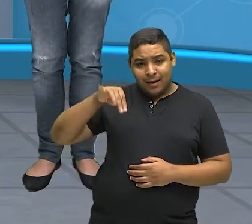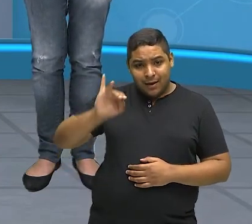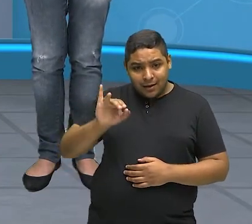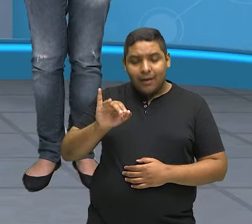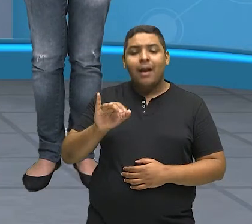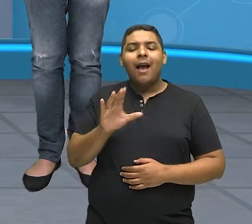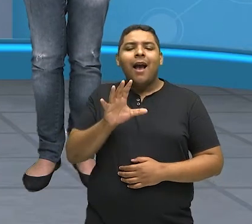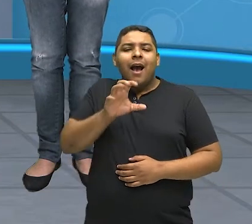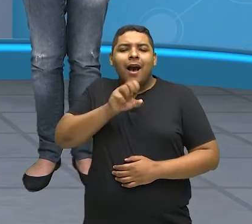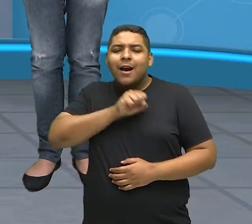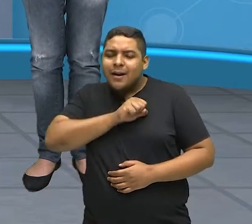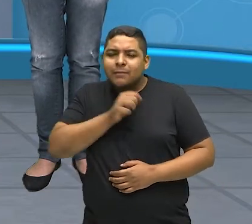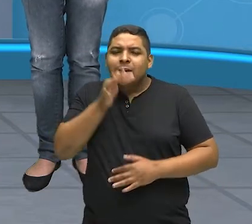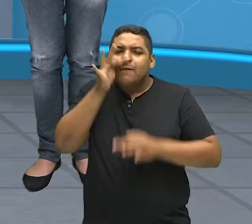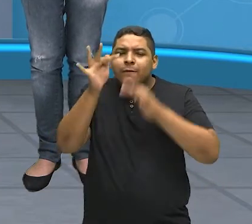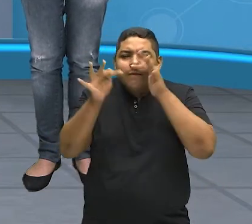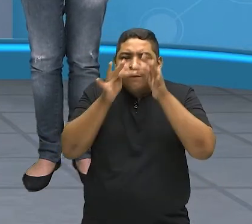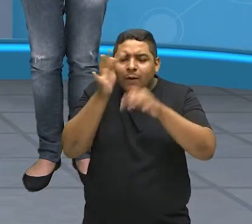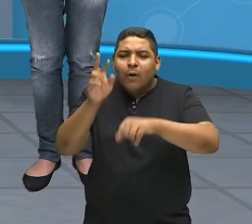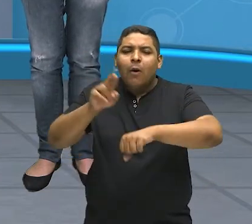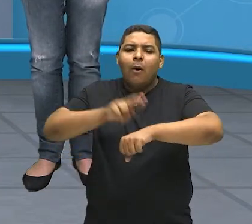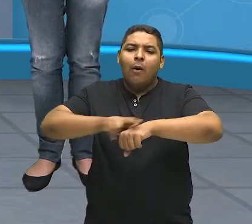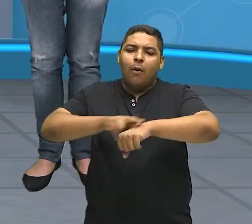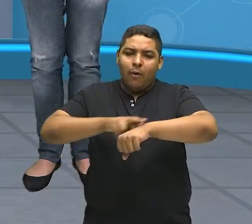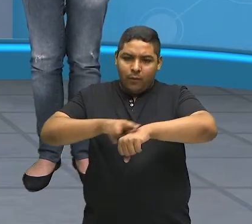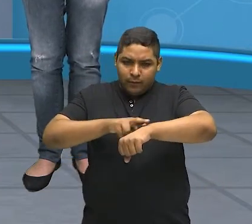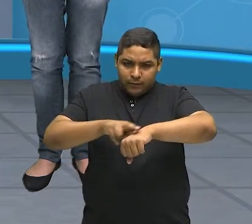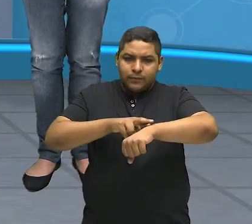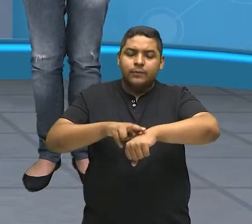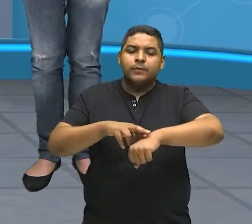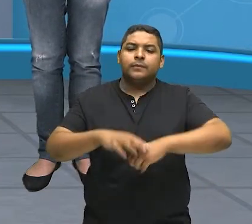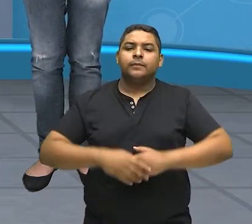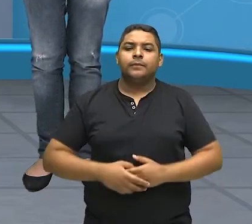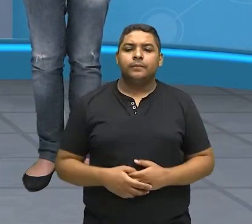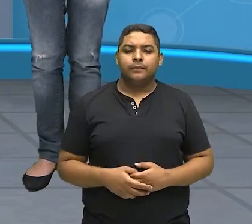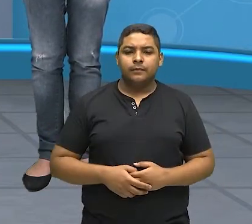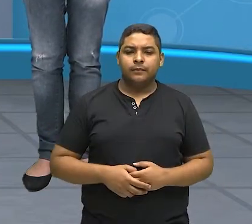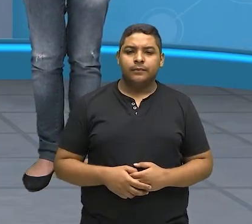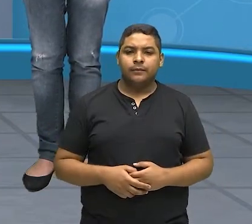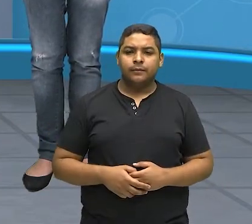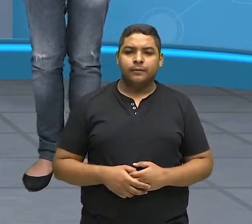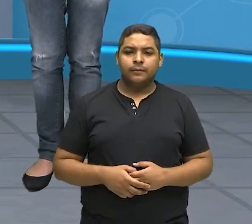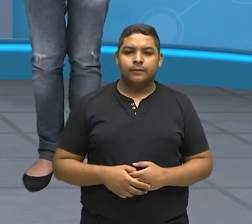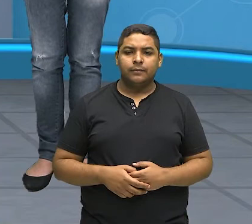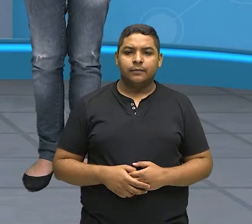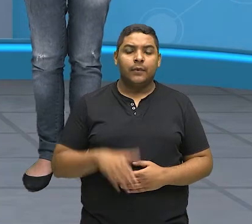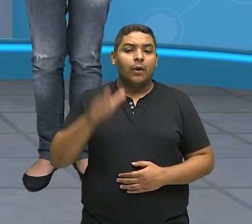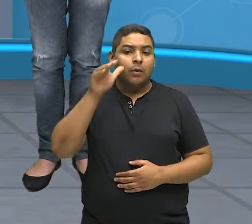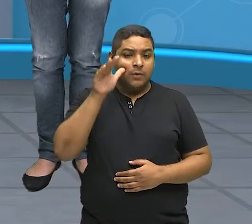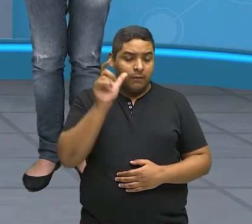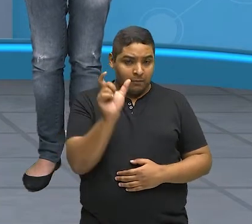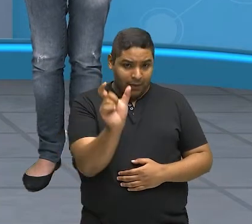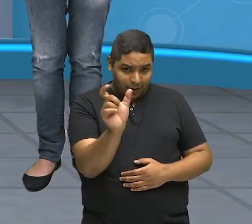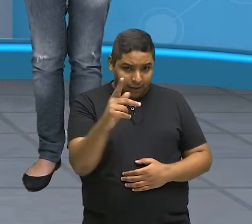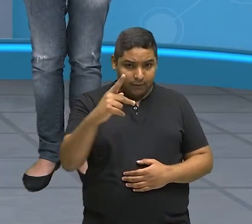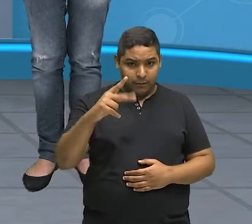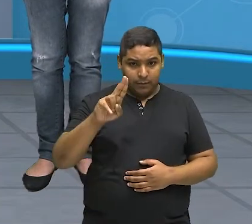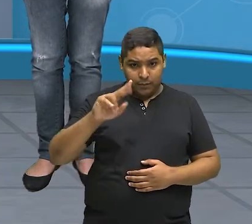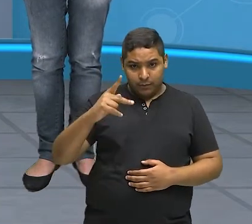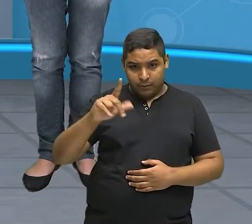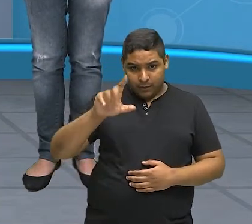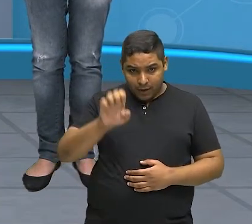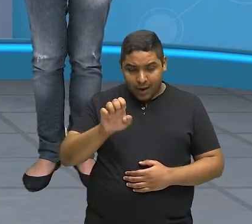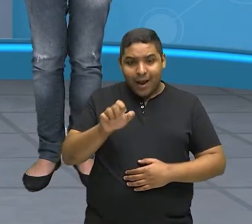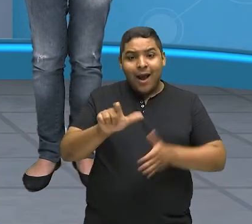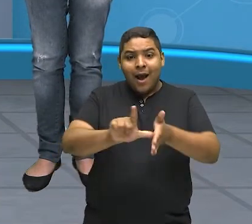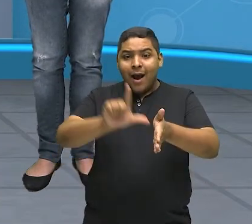as flores roxas. Purple flowers. Observou que a palavra purple veio antes do objeto,